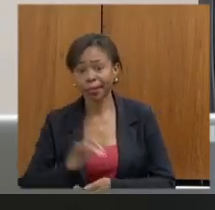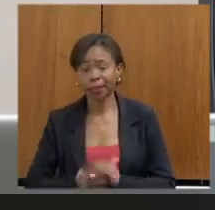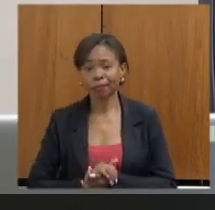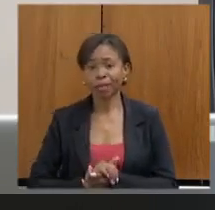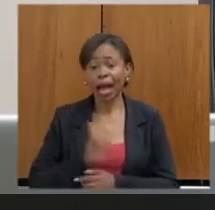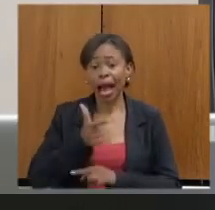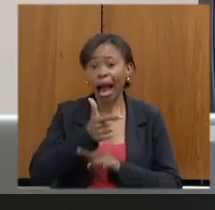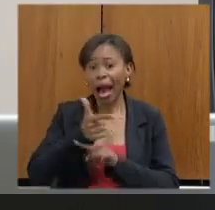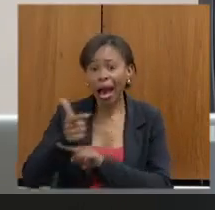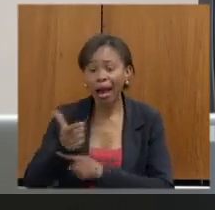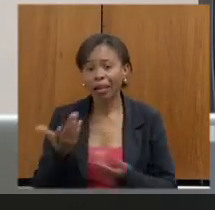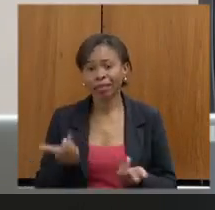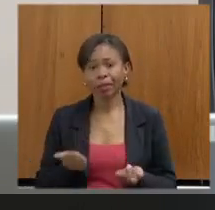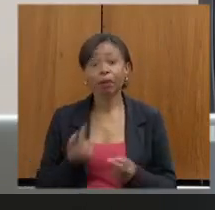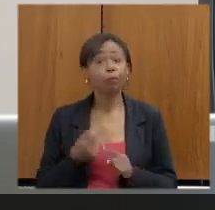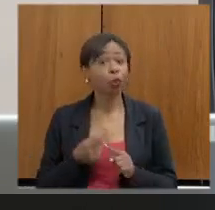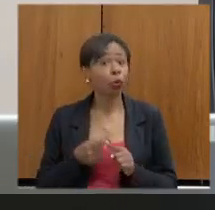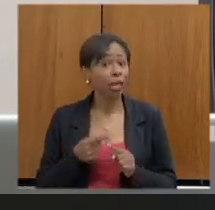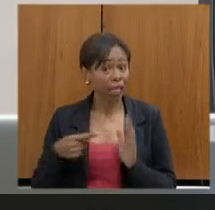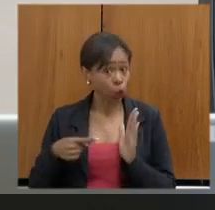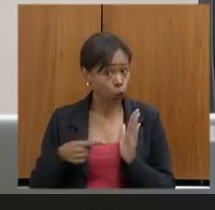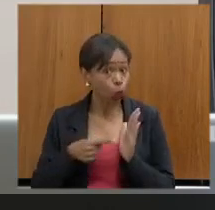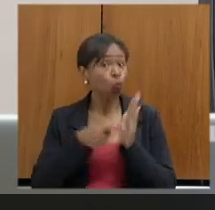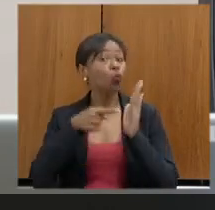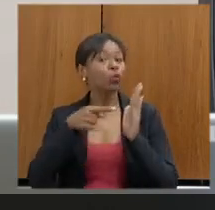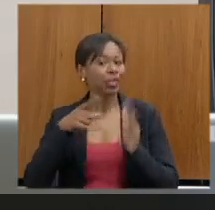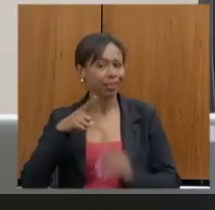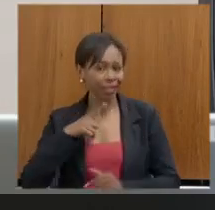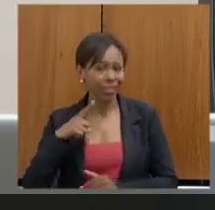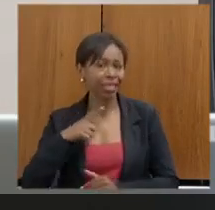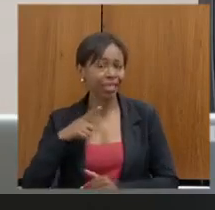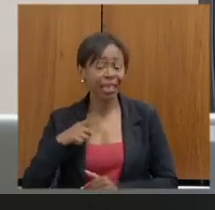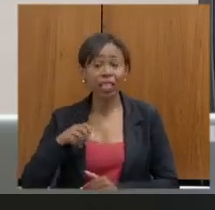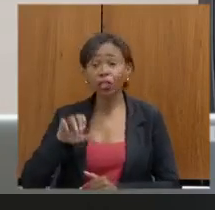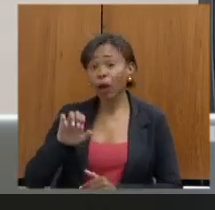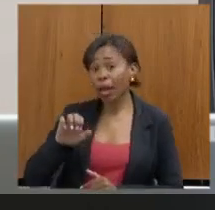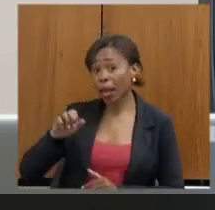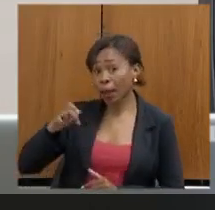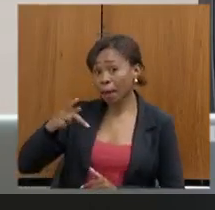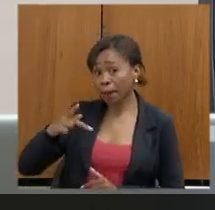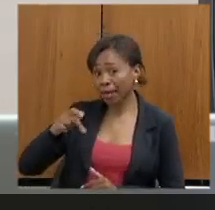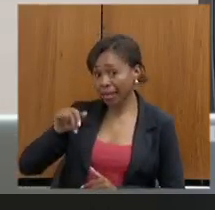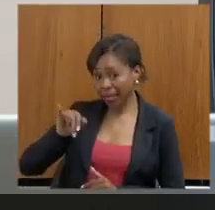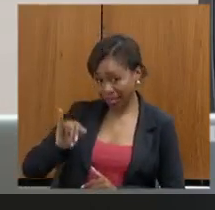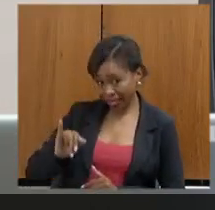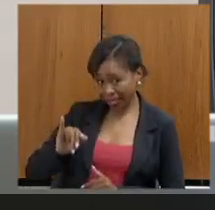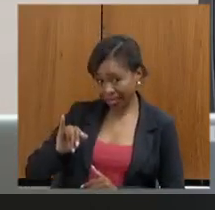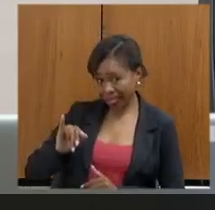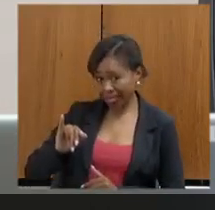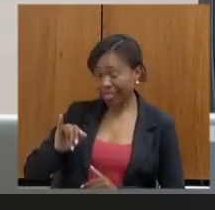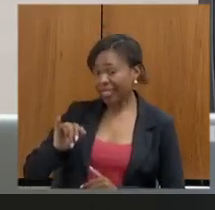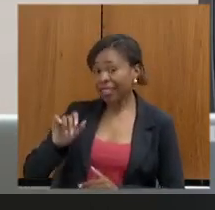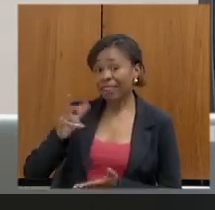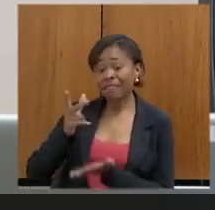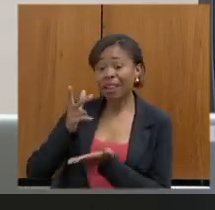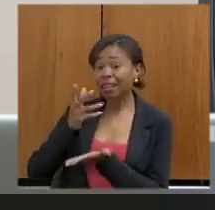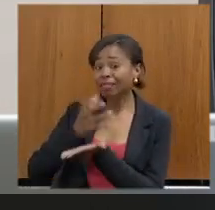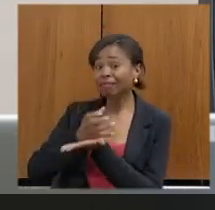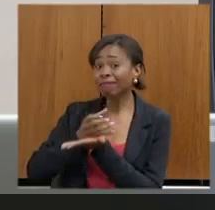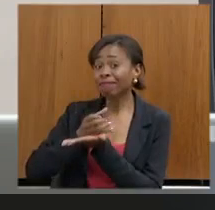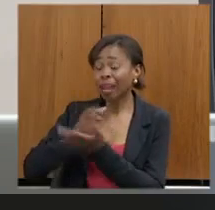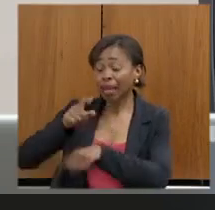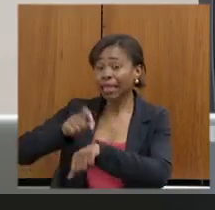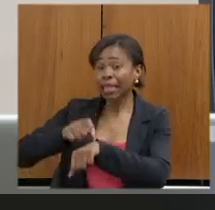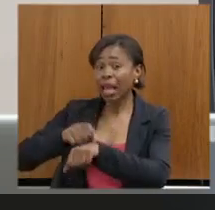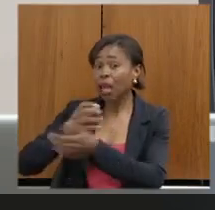que esta comissão tem recebido denúncias sobre a utilização GP isso fora do prazo de validade atestado pelo fabricante